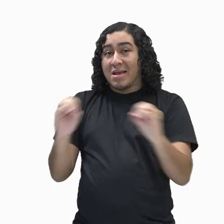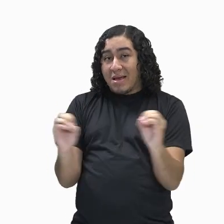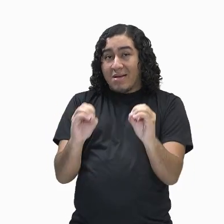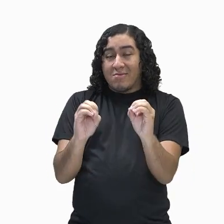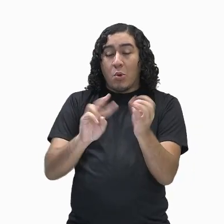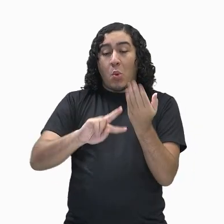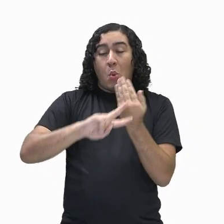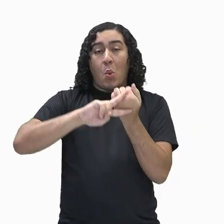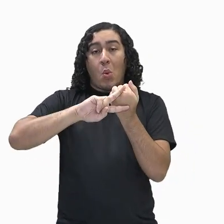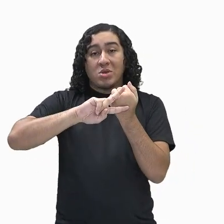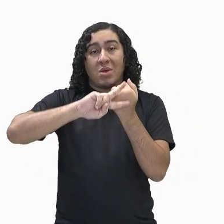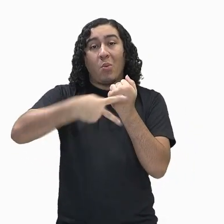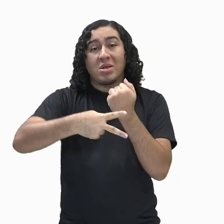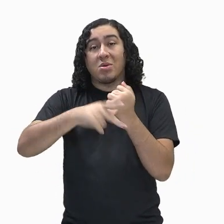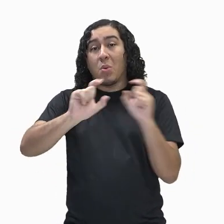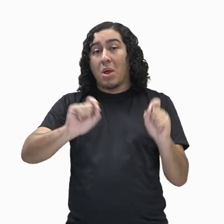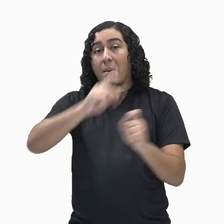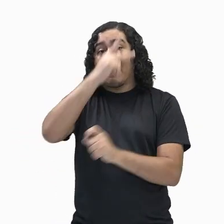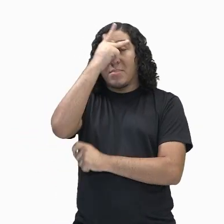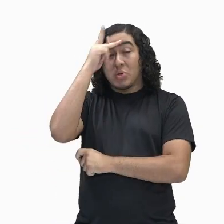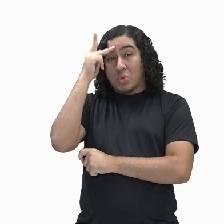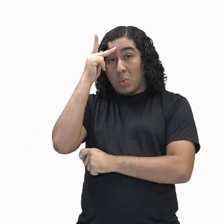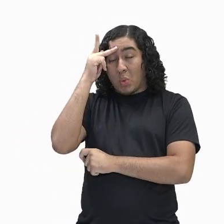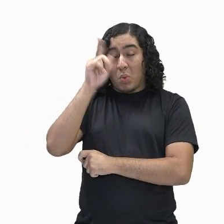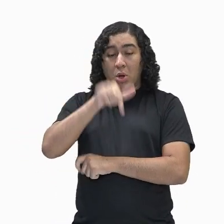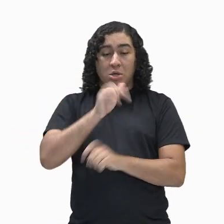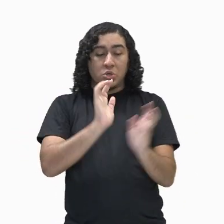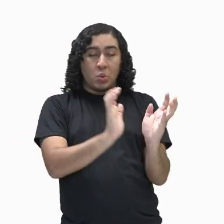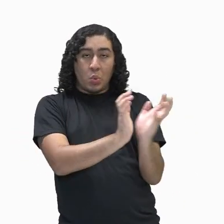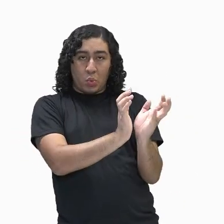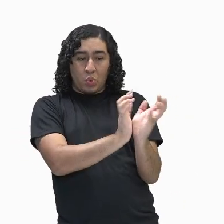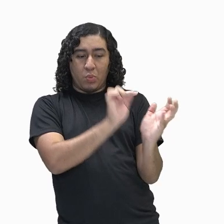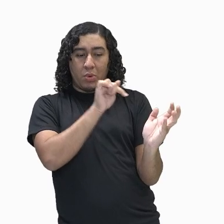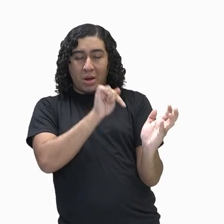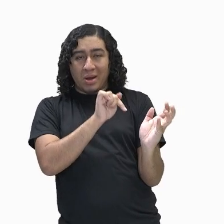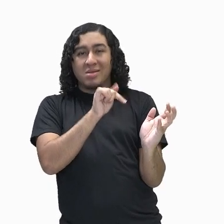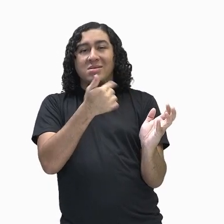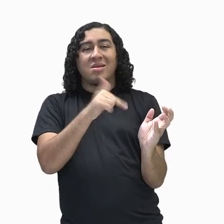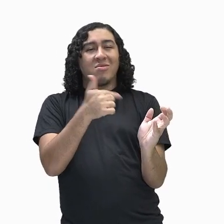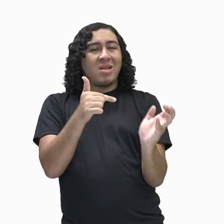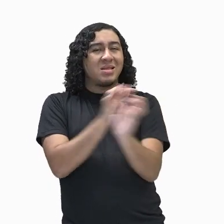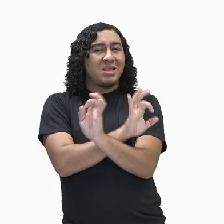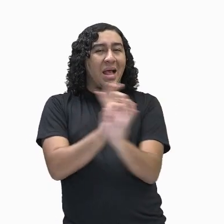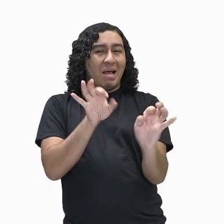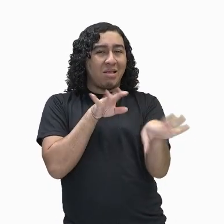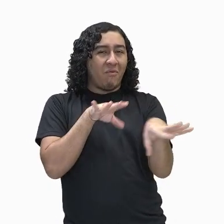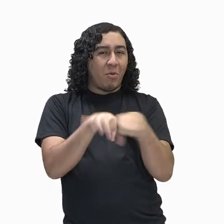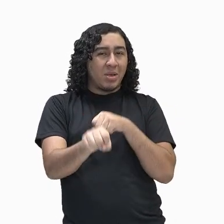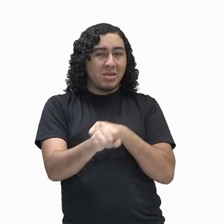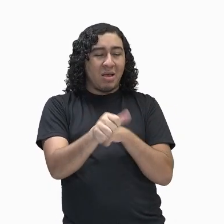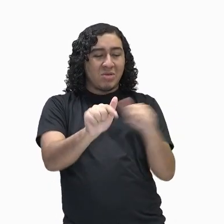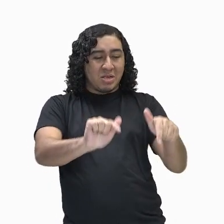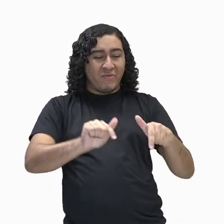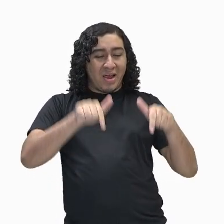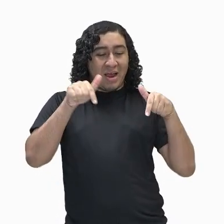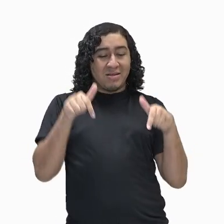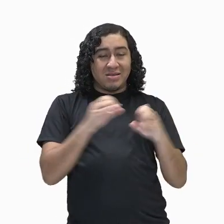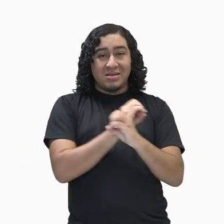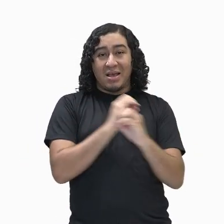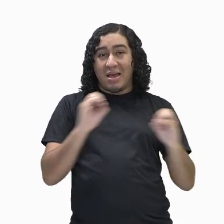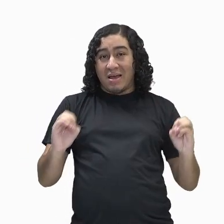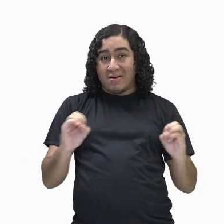com que as pessoas, com que esses grupos que não têm essa educação formal se tornem